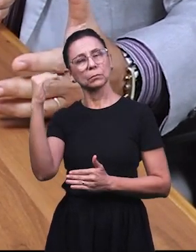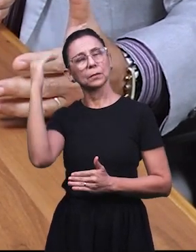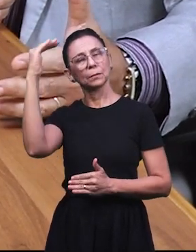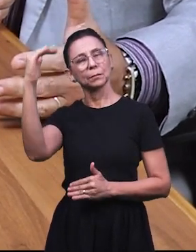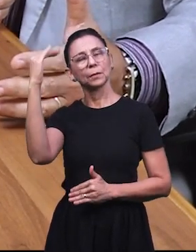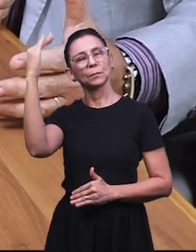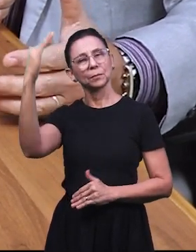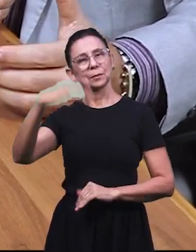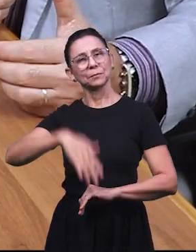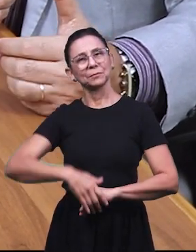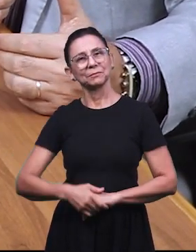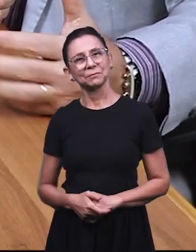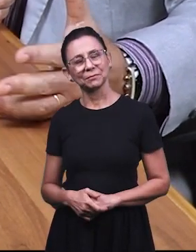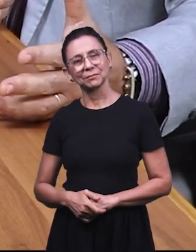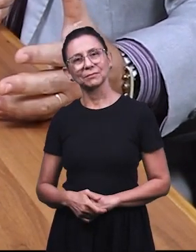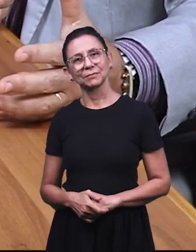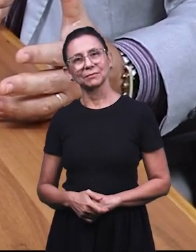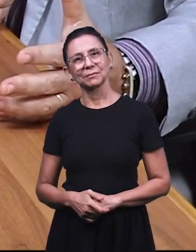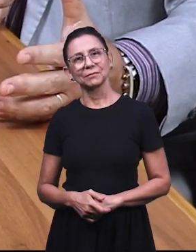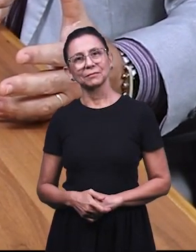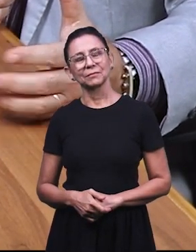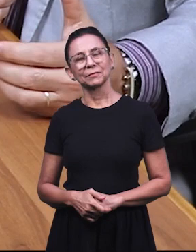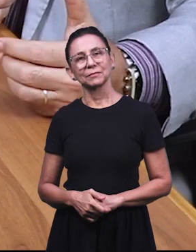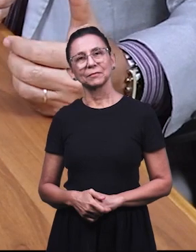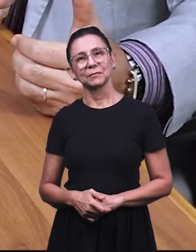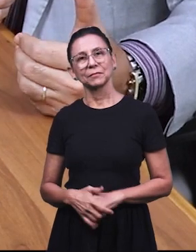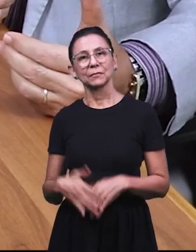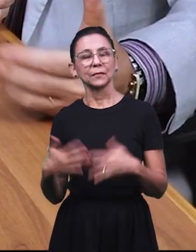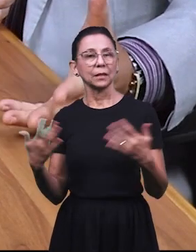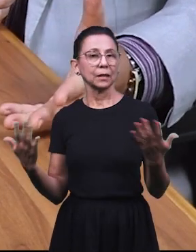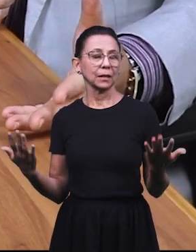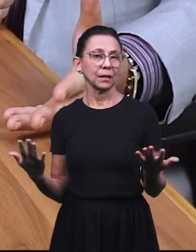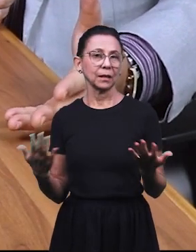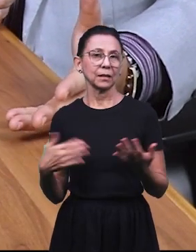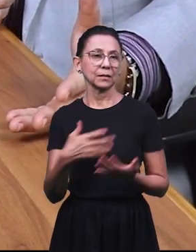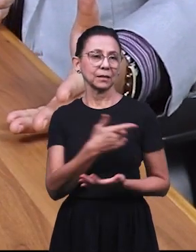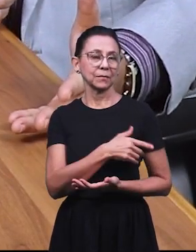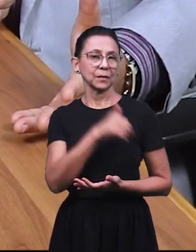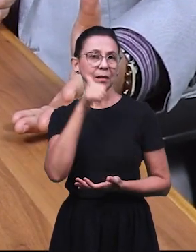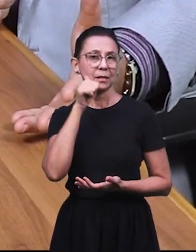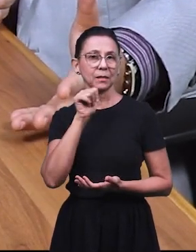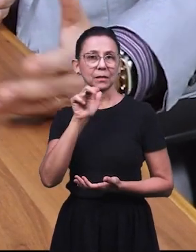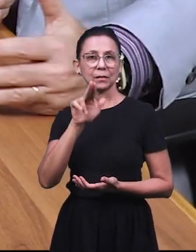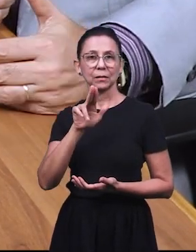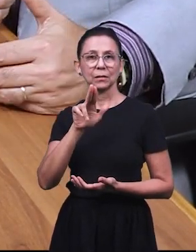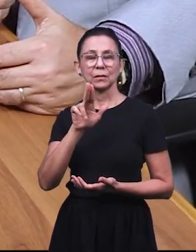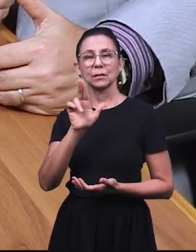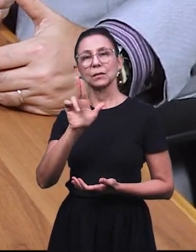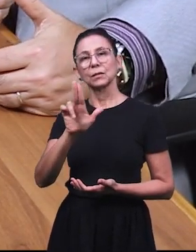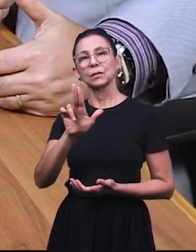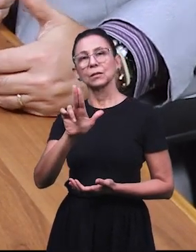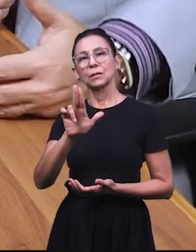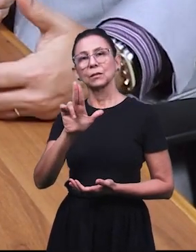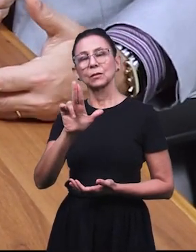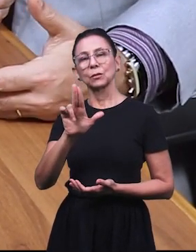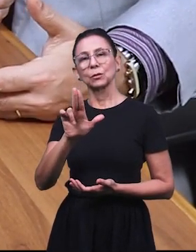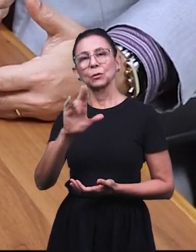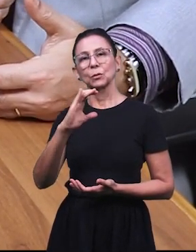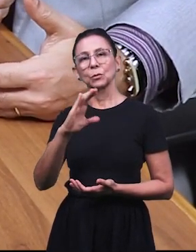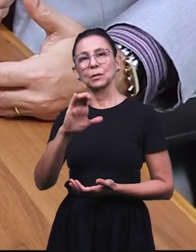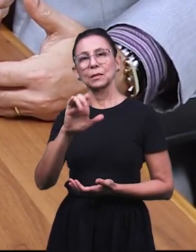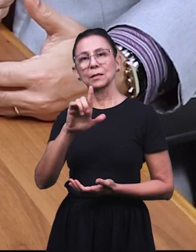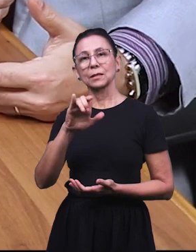frutos, como já tem dado, que a gente possa colher esses frutos, tá? Amém. Essa é a nossa irmã Lucélia